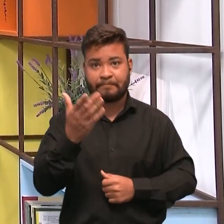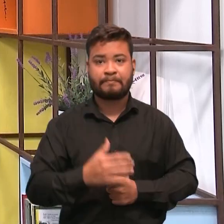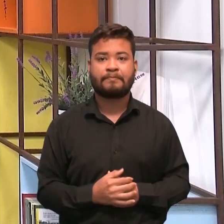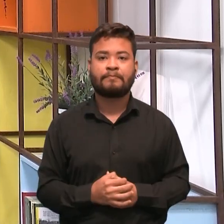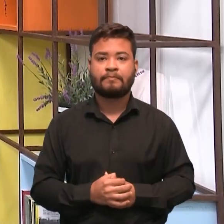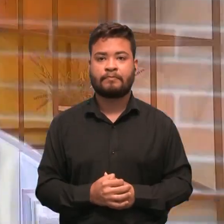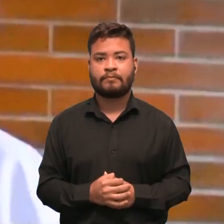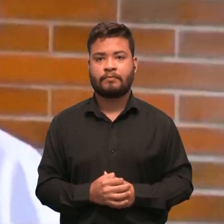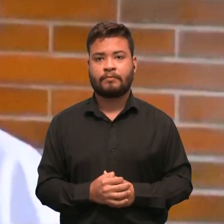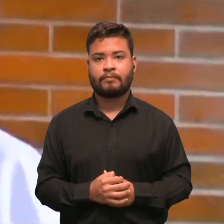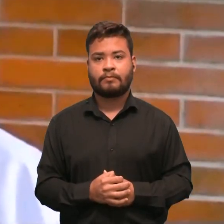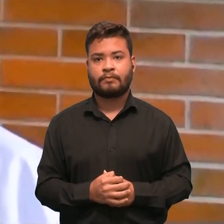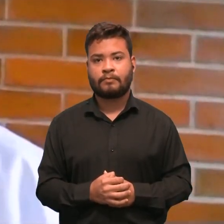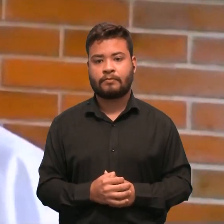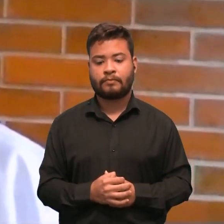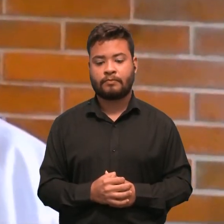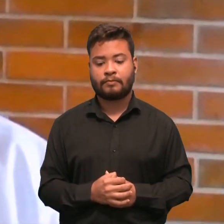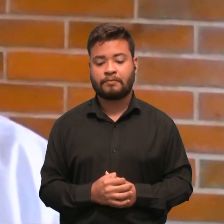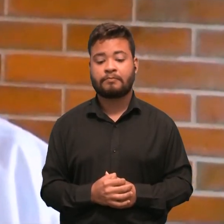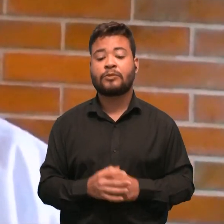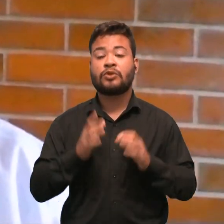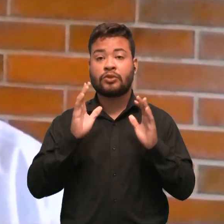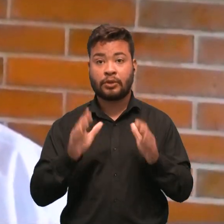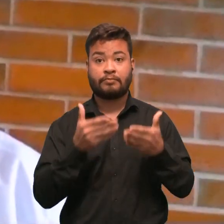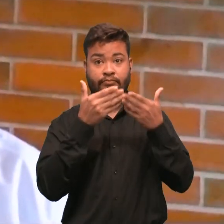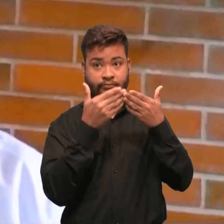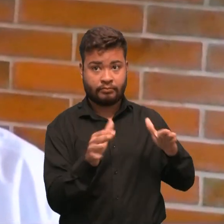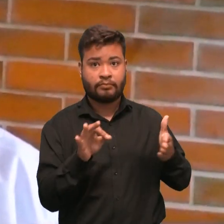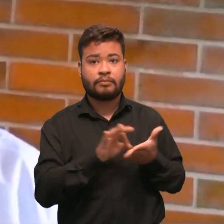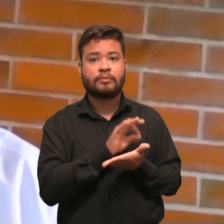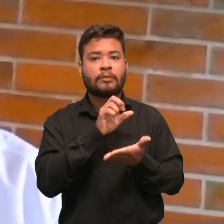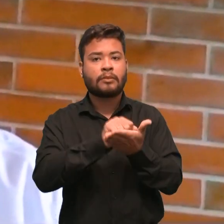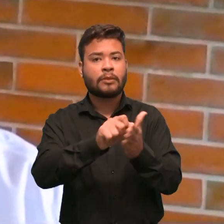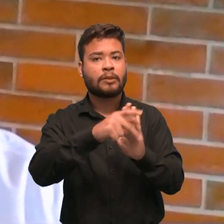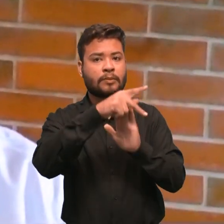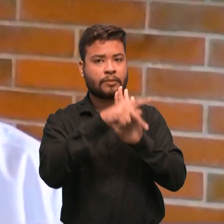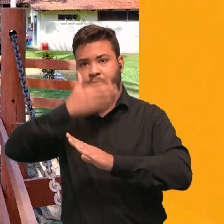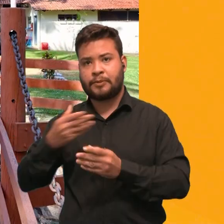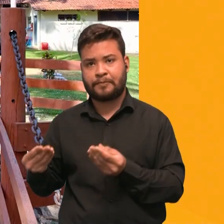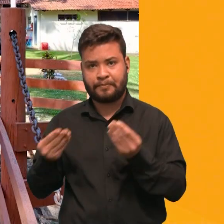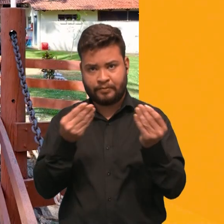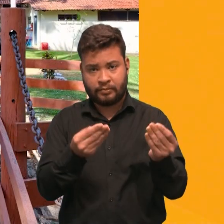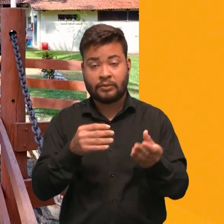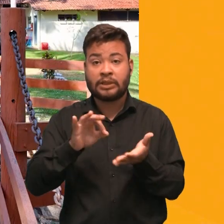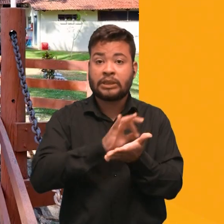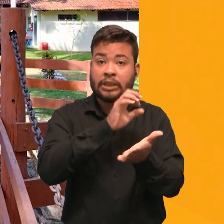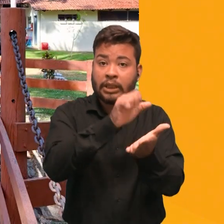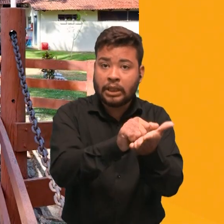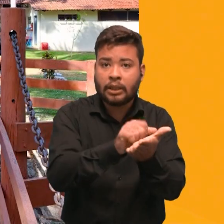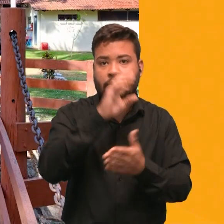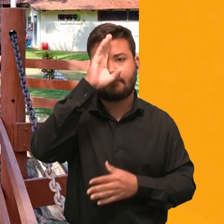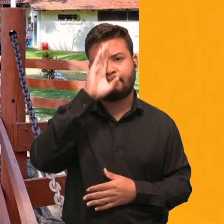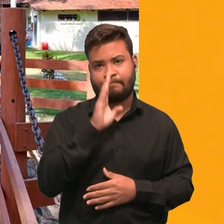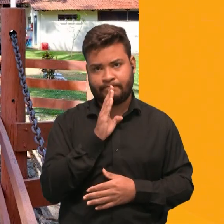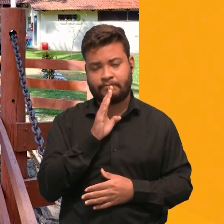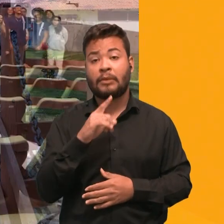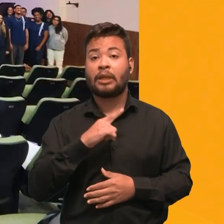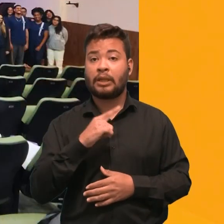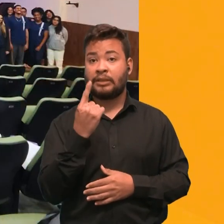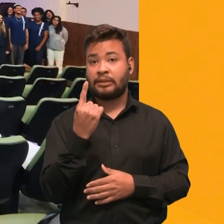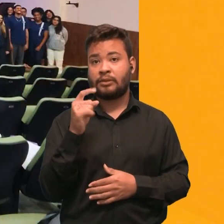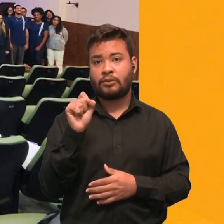de não públicos. E eu não gostava dessa palavra. O que vem a ser não público? São aqueles